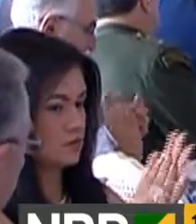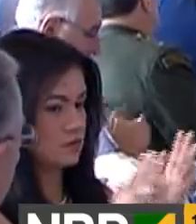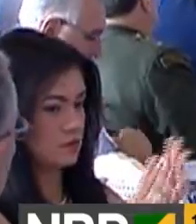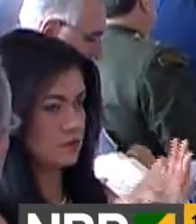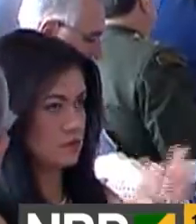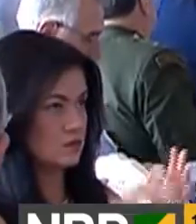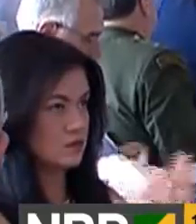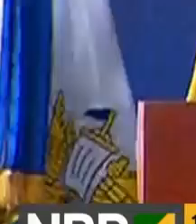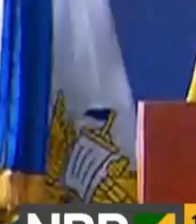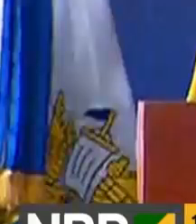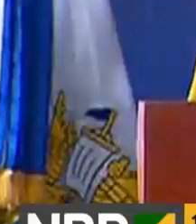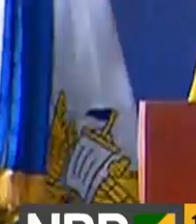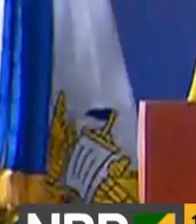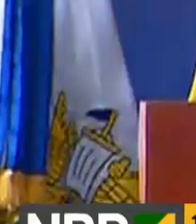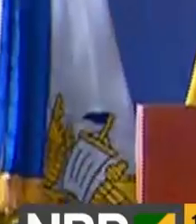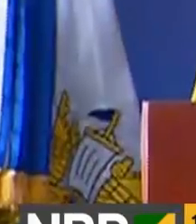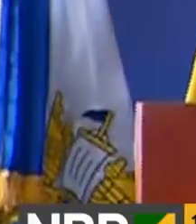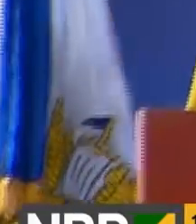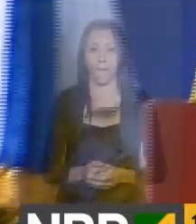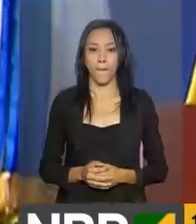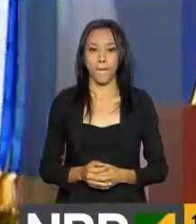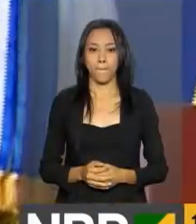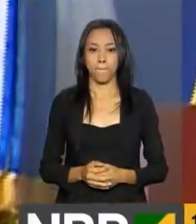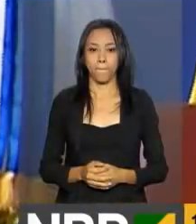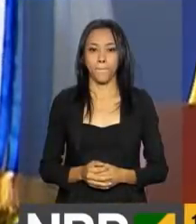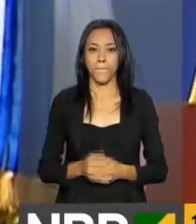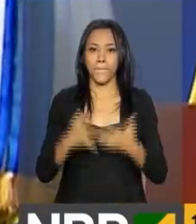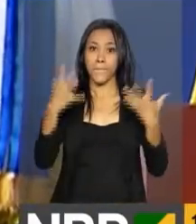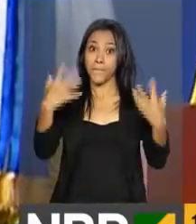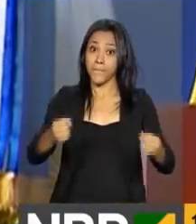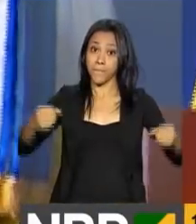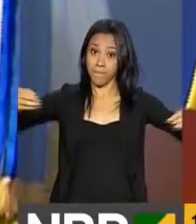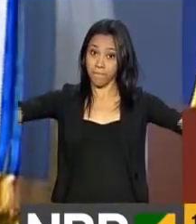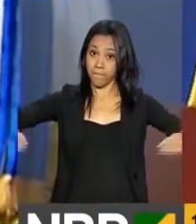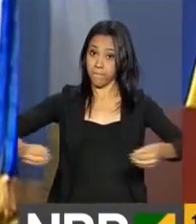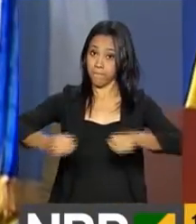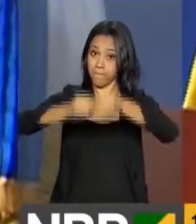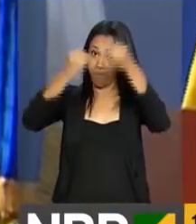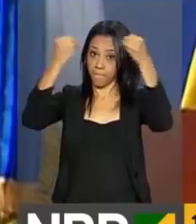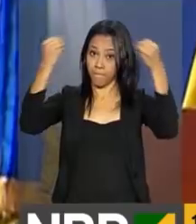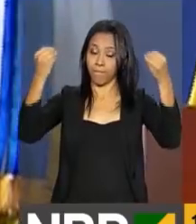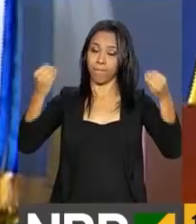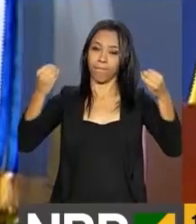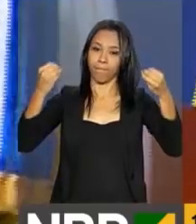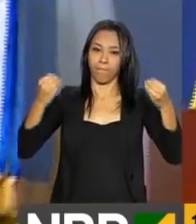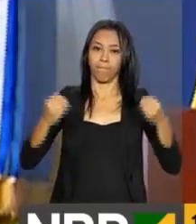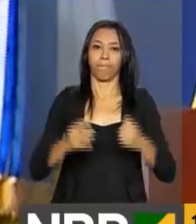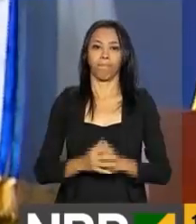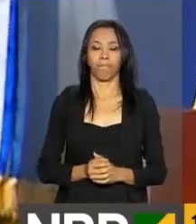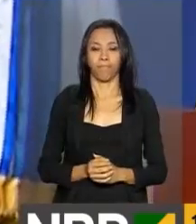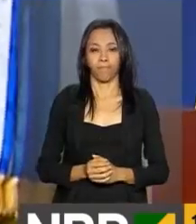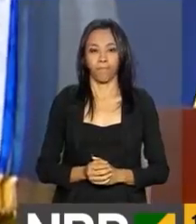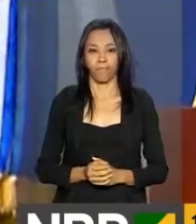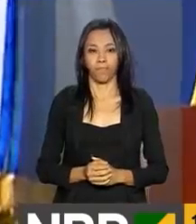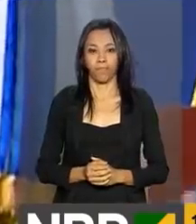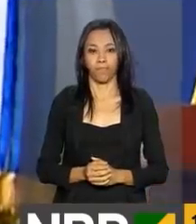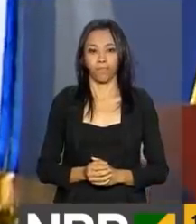Vou levantar um brinde, esqueci do brinde, vamos ao brinde. Um brinde de Natal. Viva!